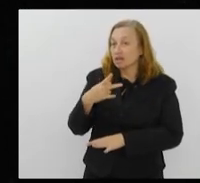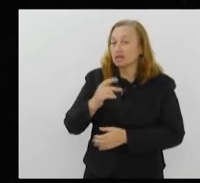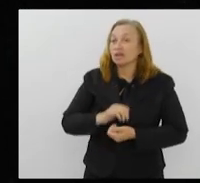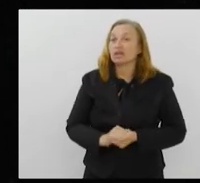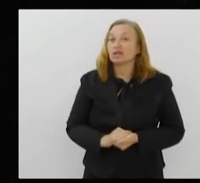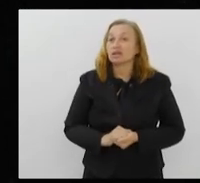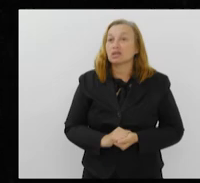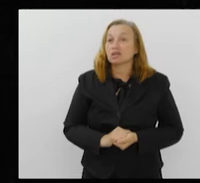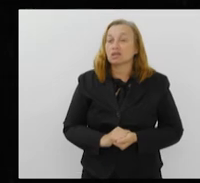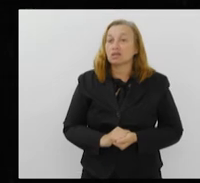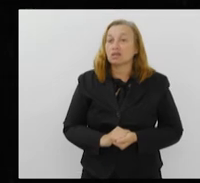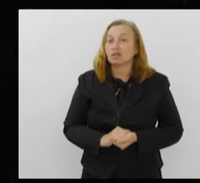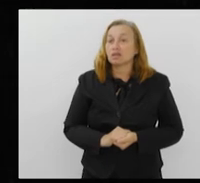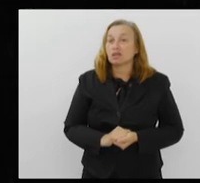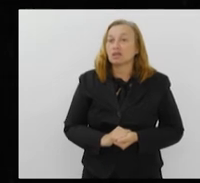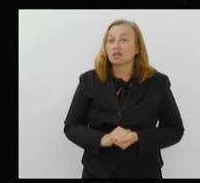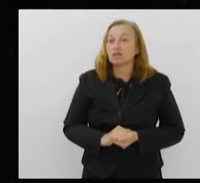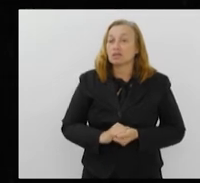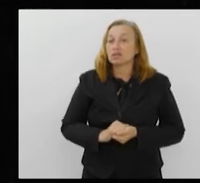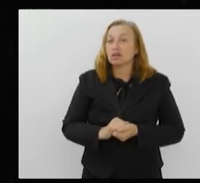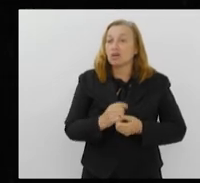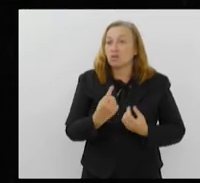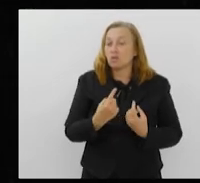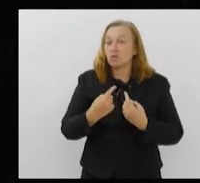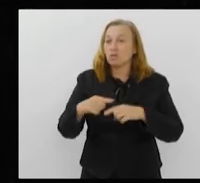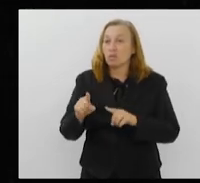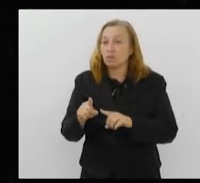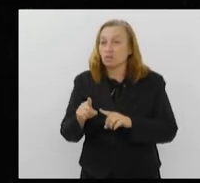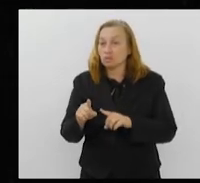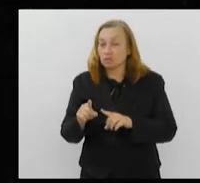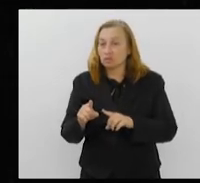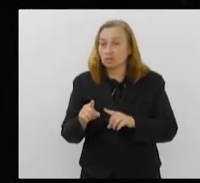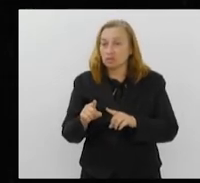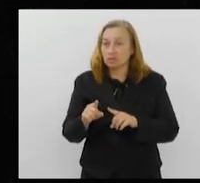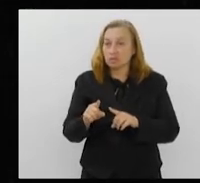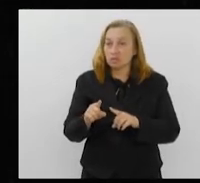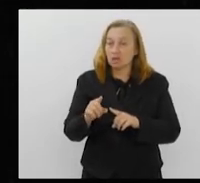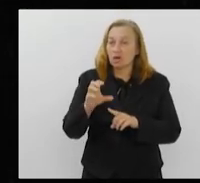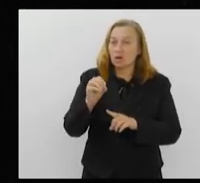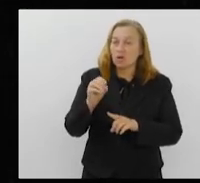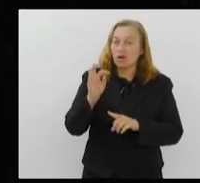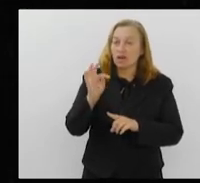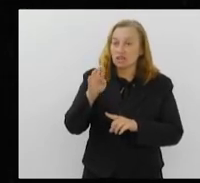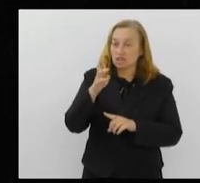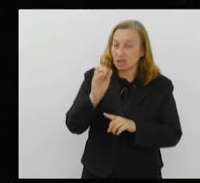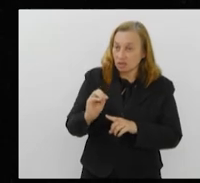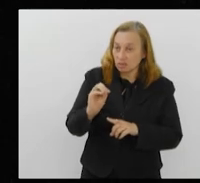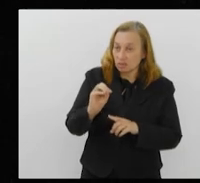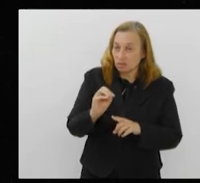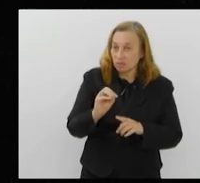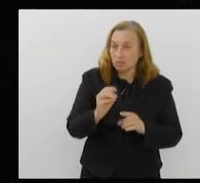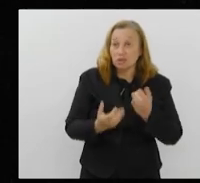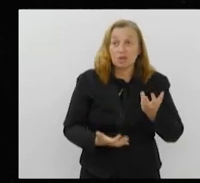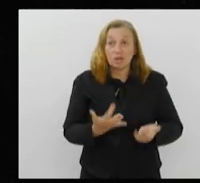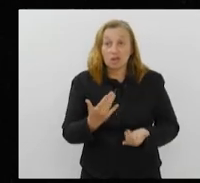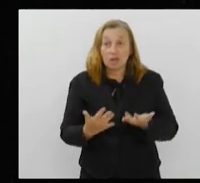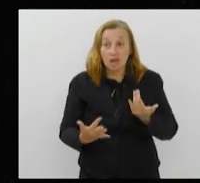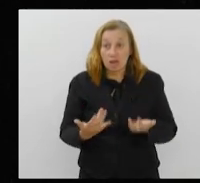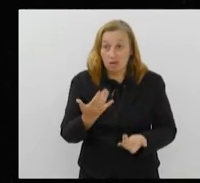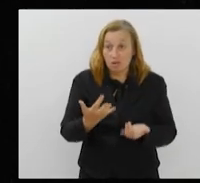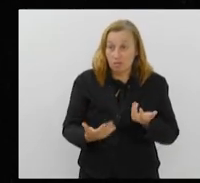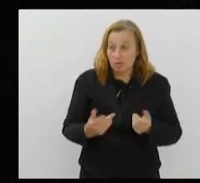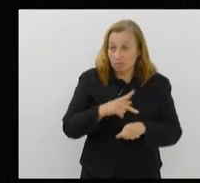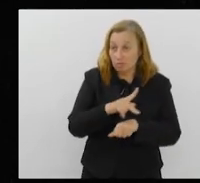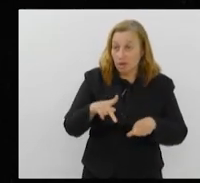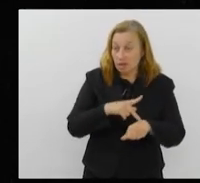ataque orquestrado nessas diversas queimas que estão acontecendo pelo Brasil afora.